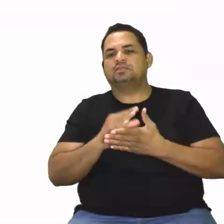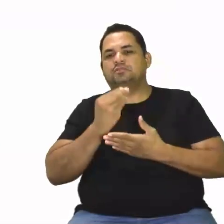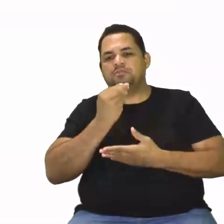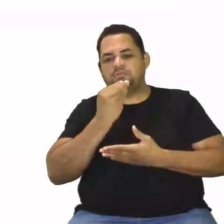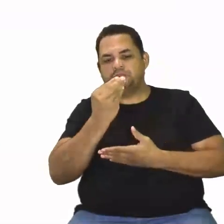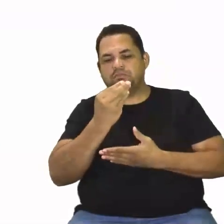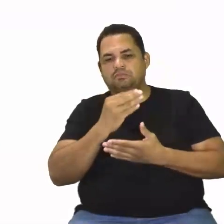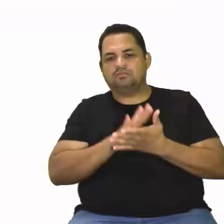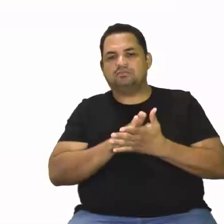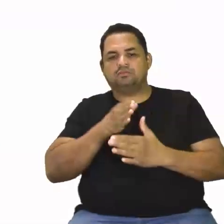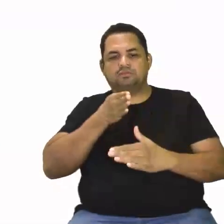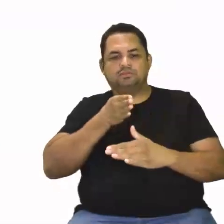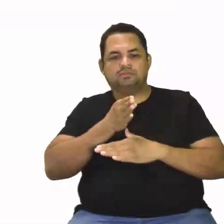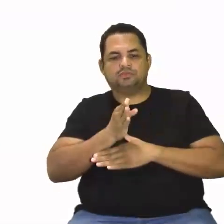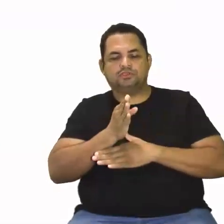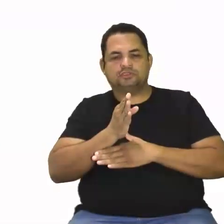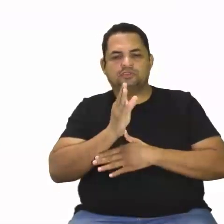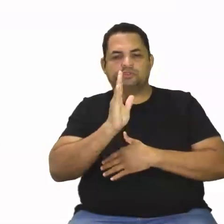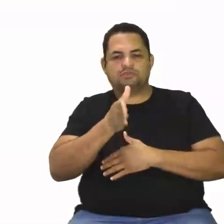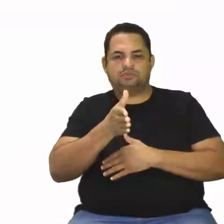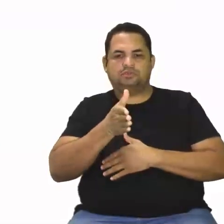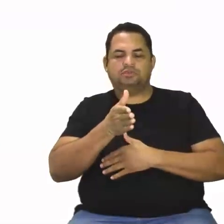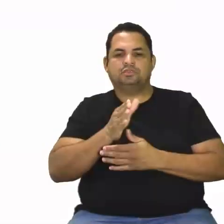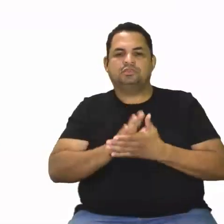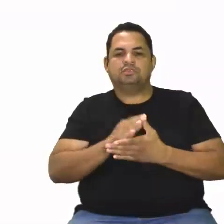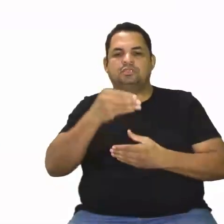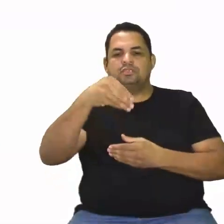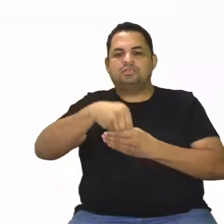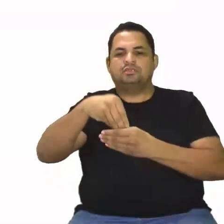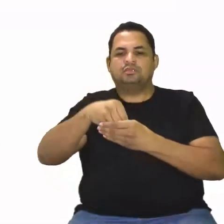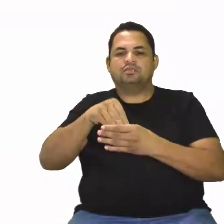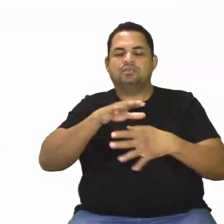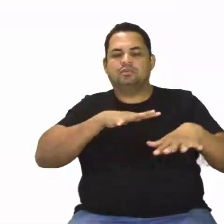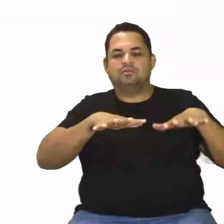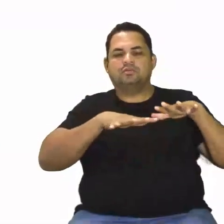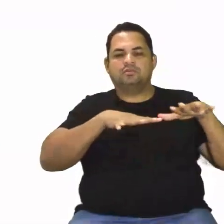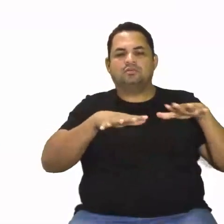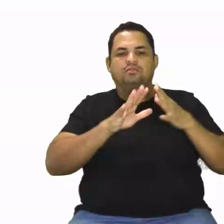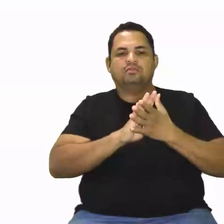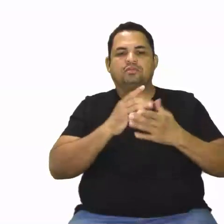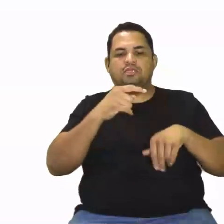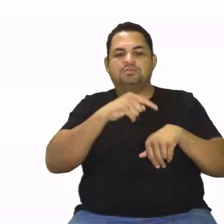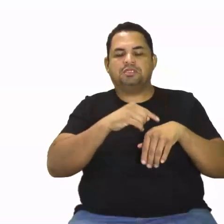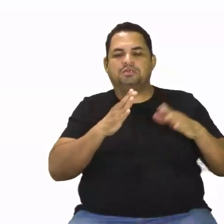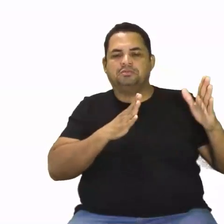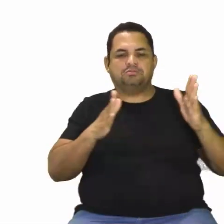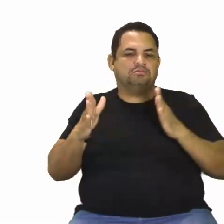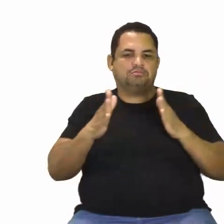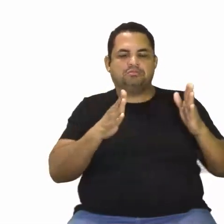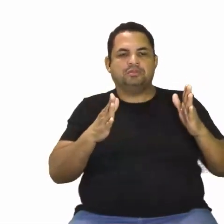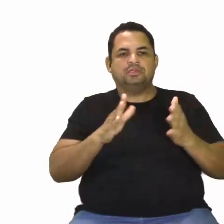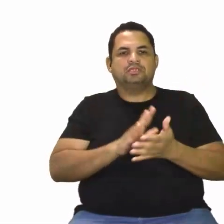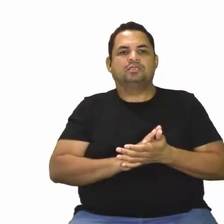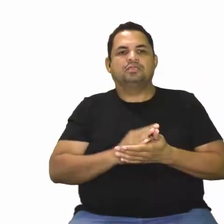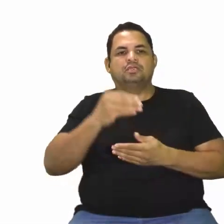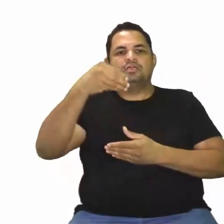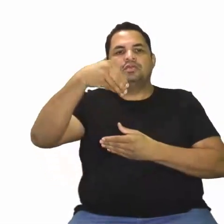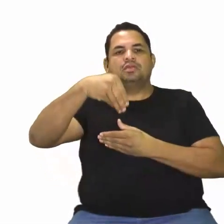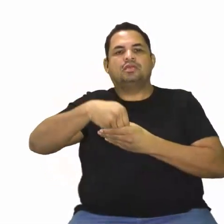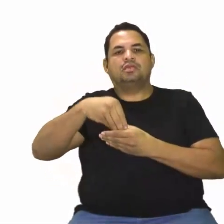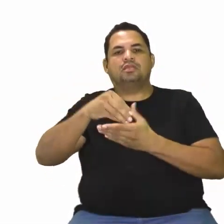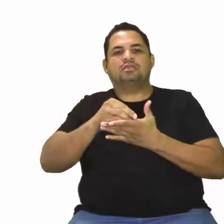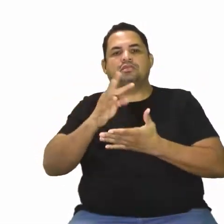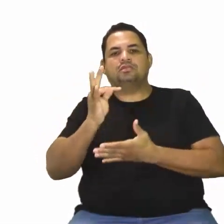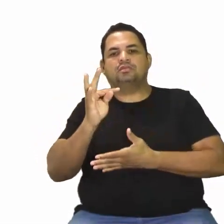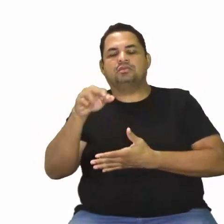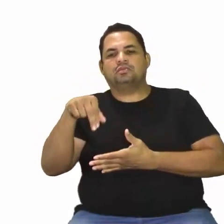pedindo diretas já, que era o grande movimento daquele momento. A eleição de Tancredo